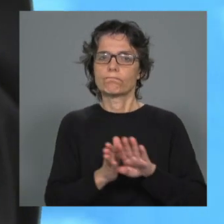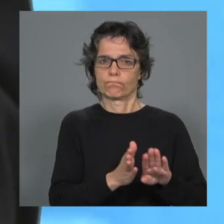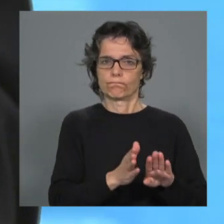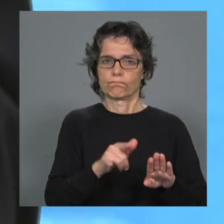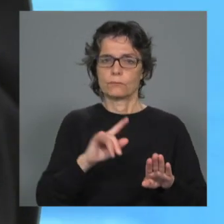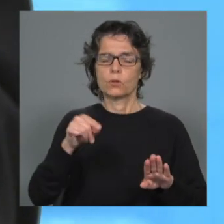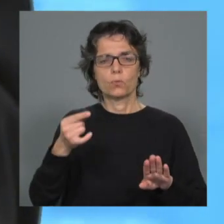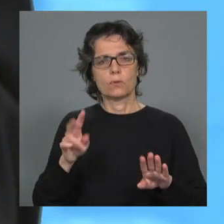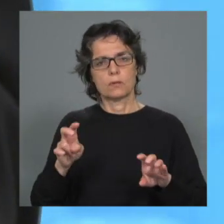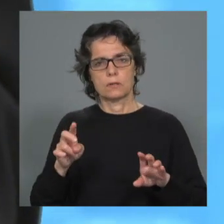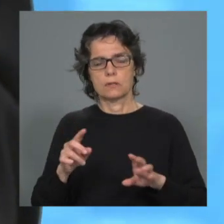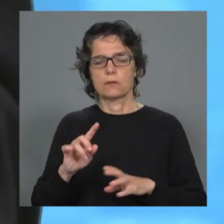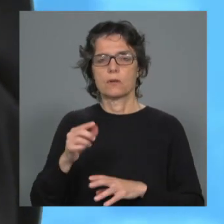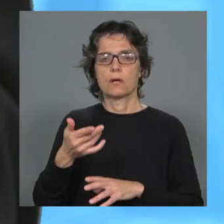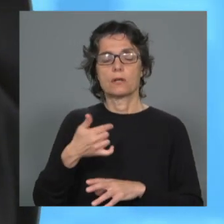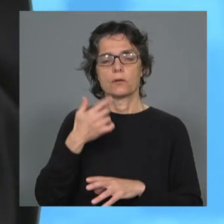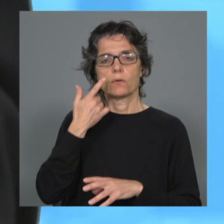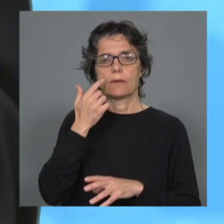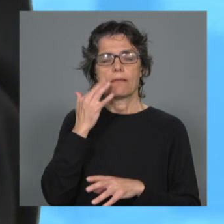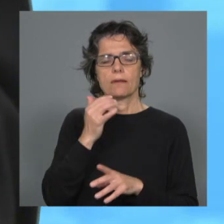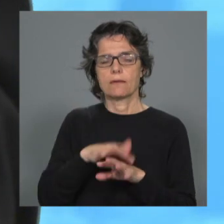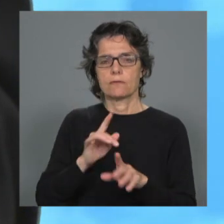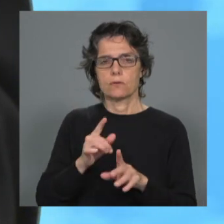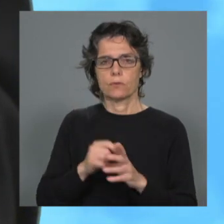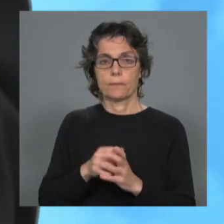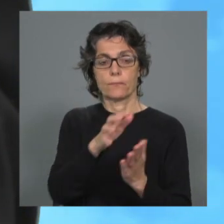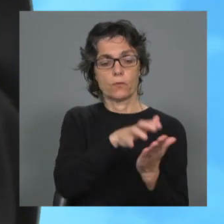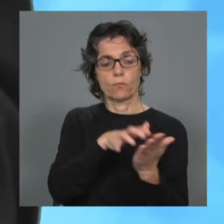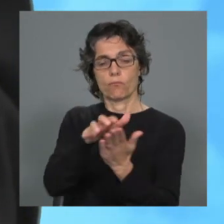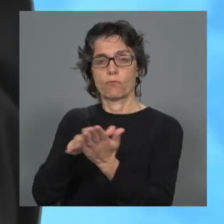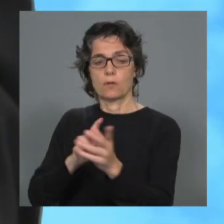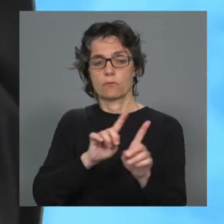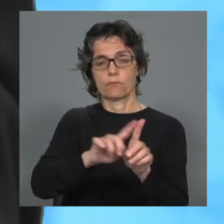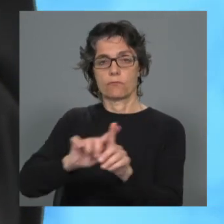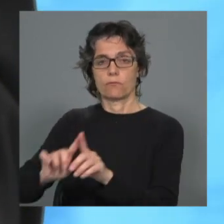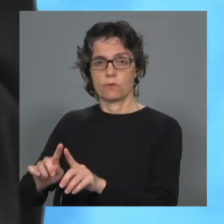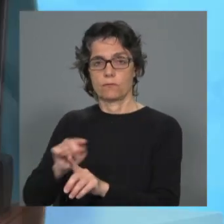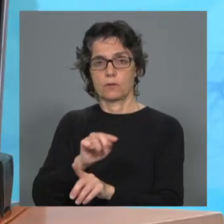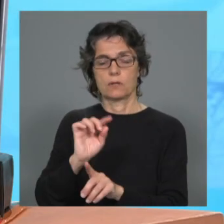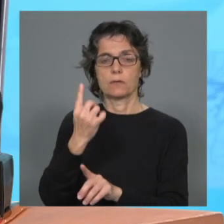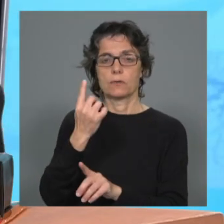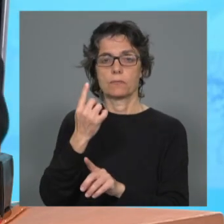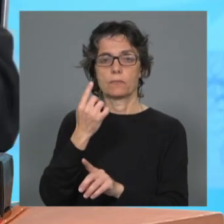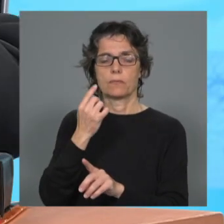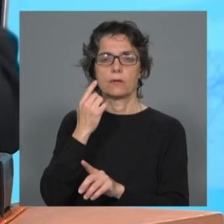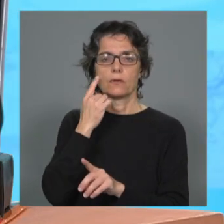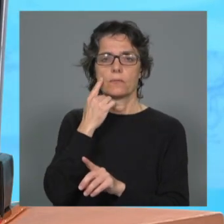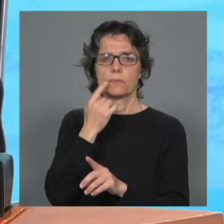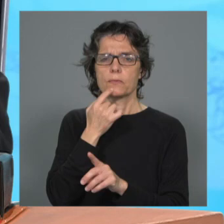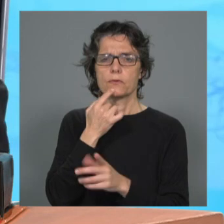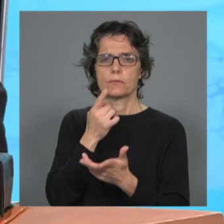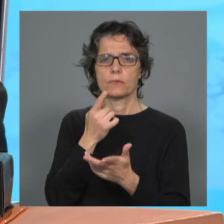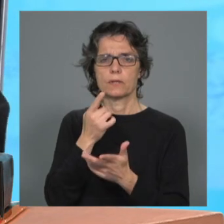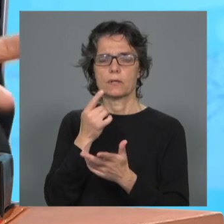procurei, analisando os respectivos textos que foram mencionados, primeiro, encontrar um